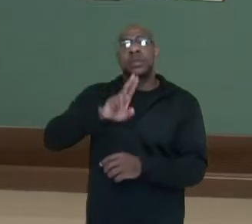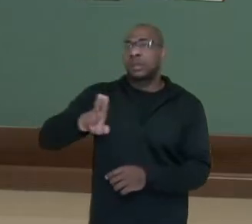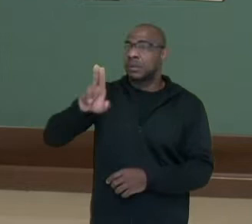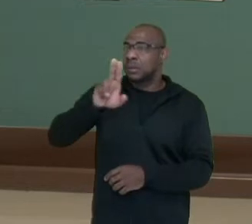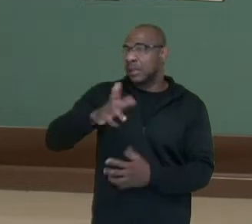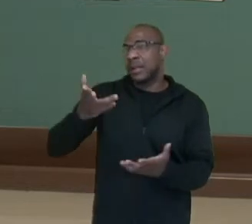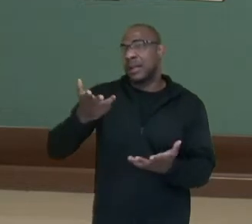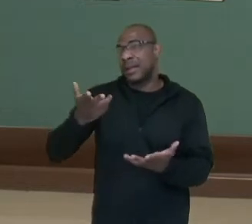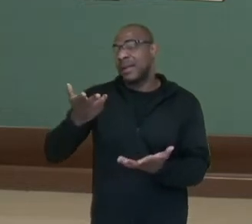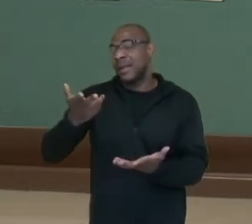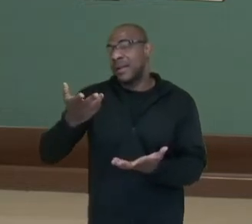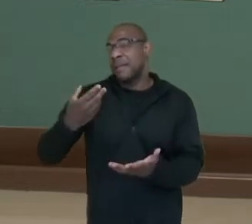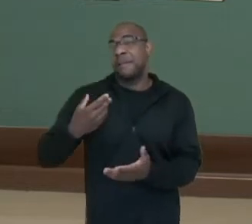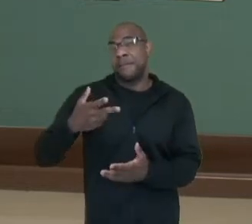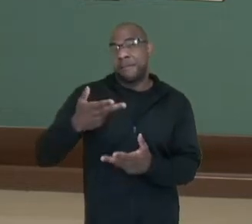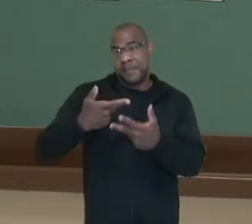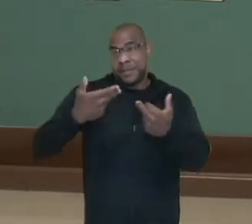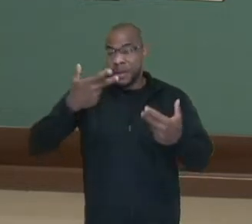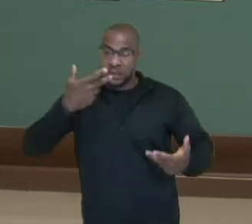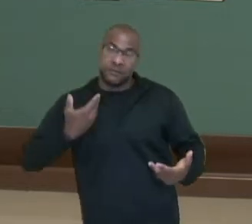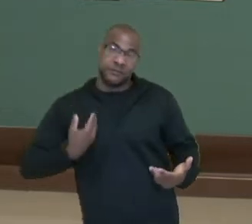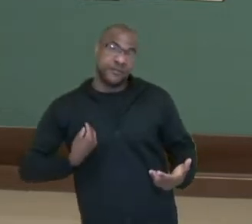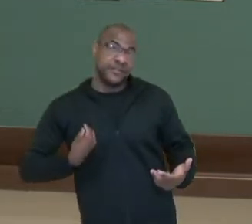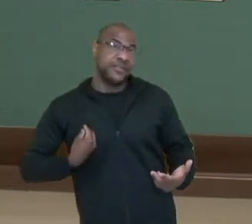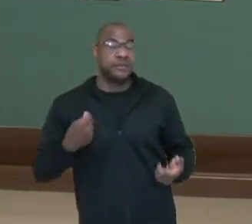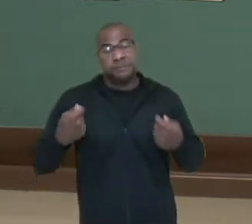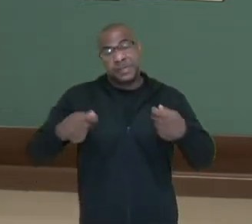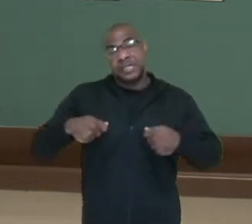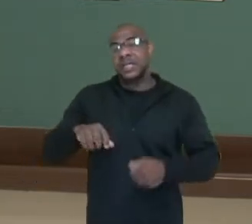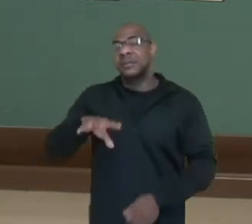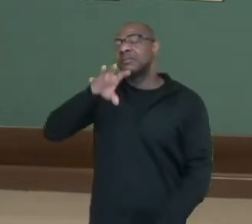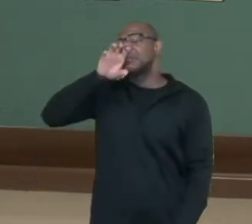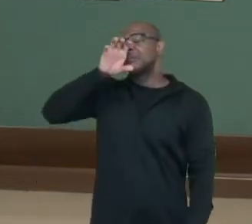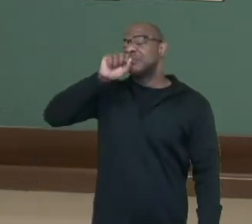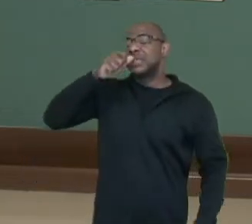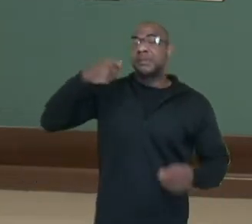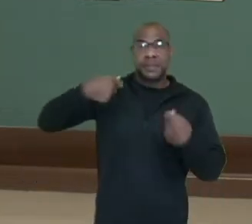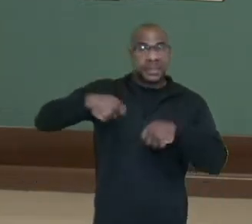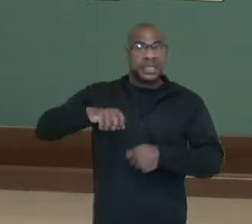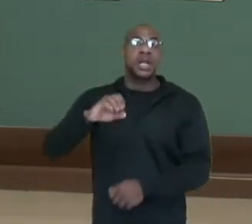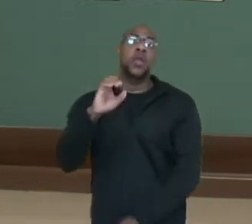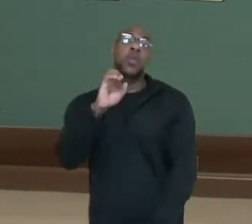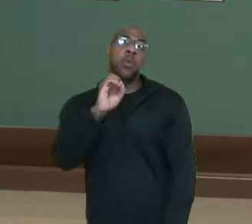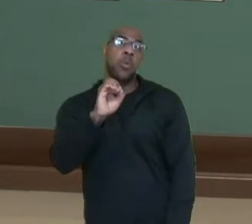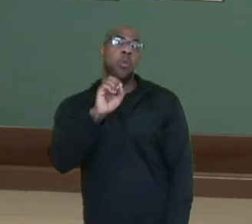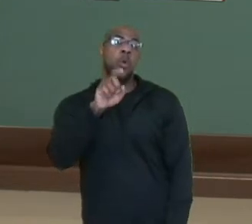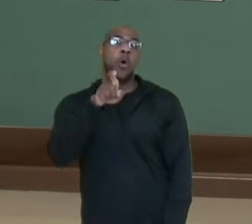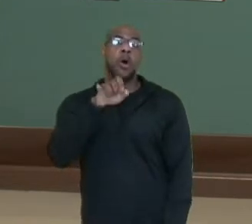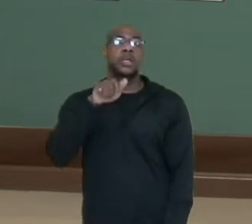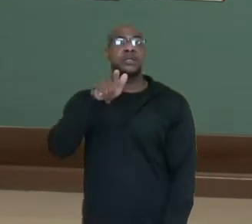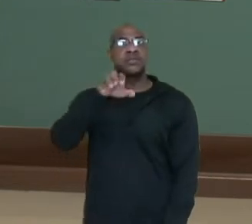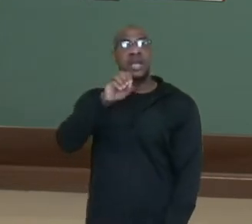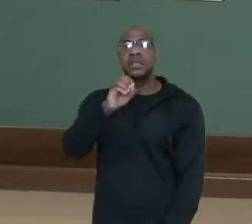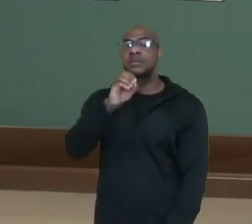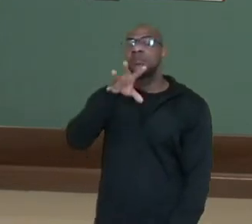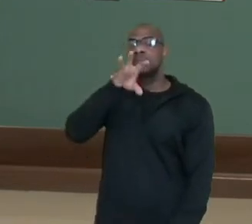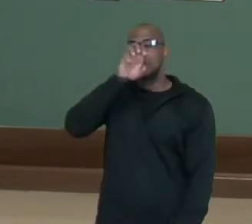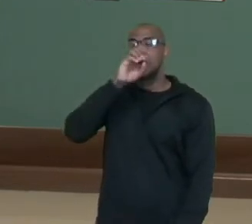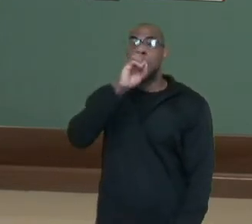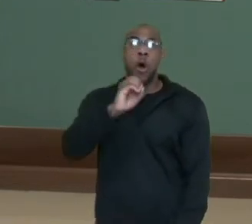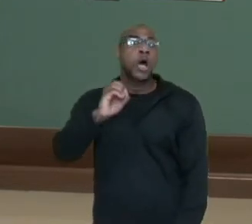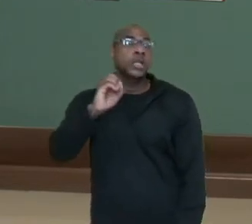para os seres vivos que precisam respirar, para os seres vivos que precisam do oxigênio. Mas, no caso de um ar que